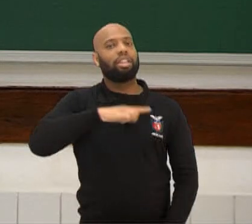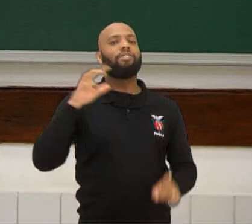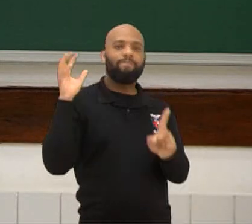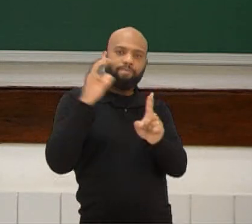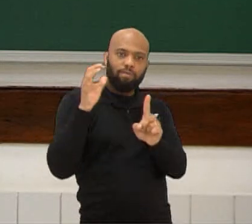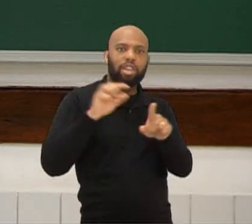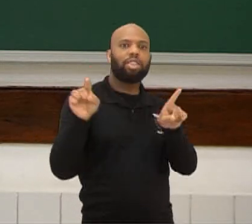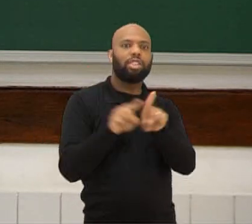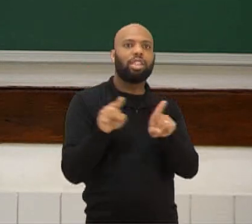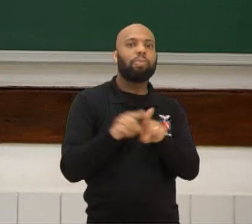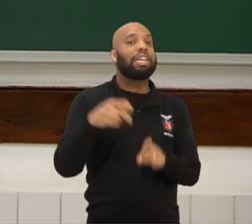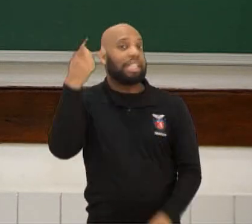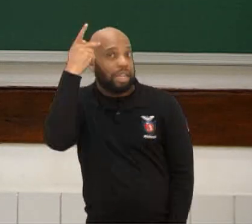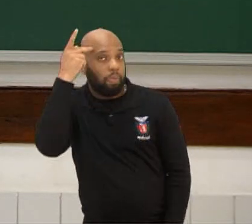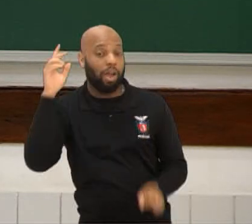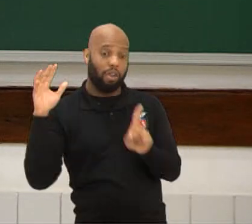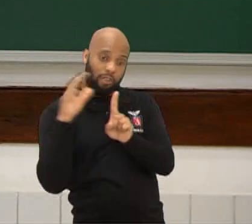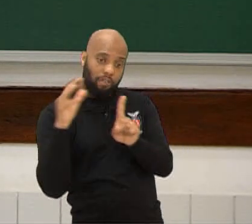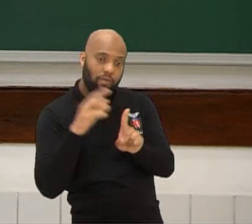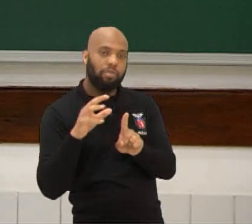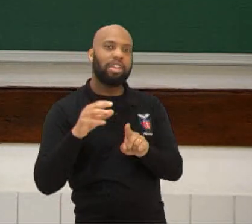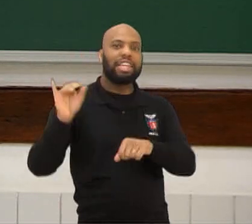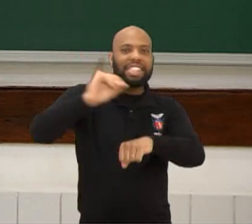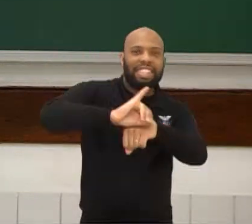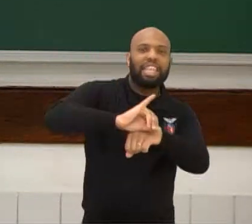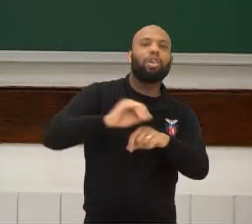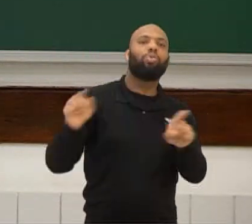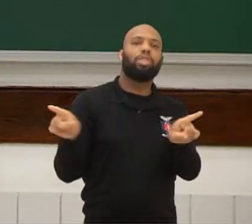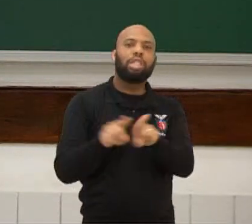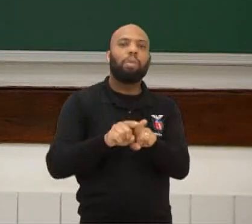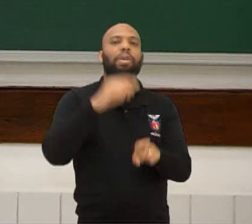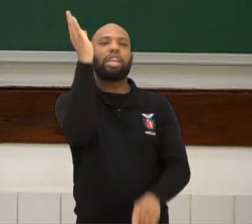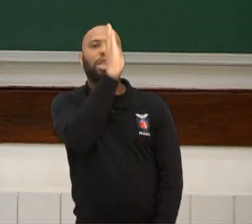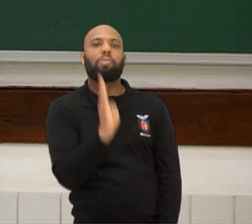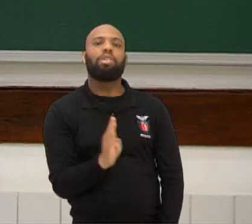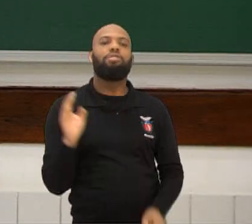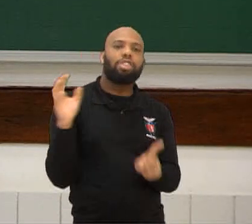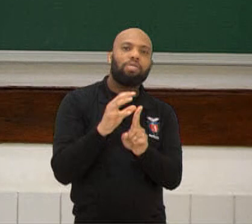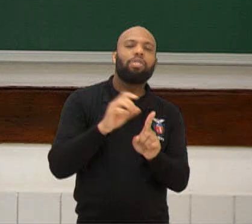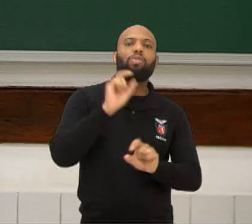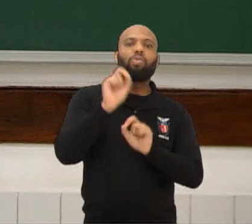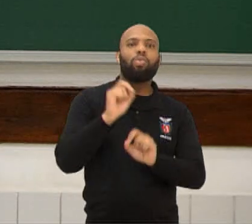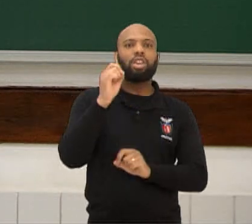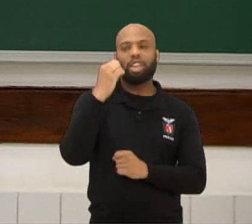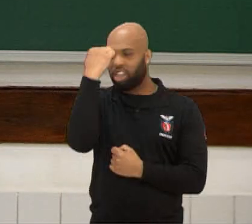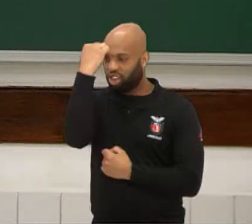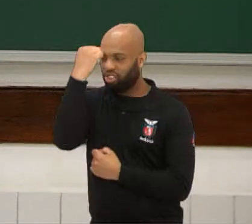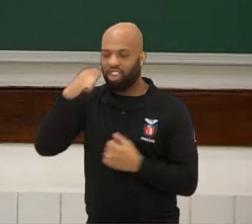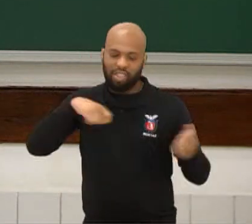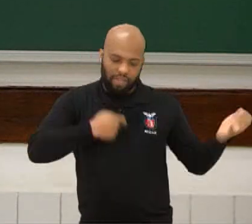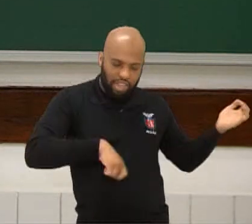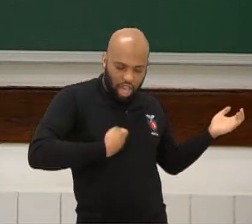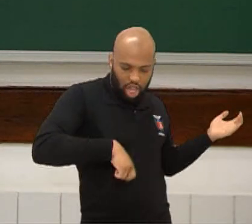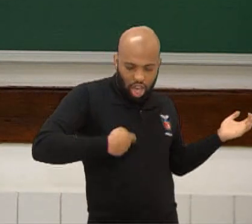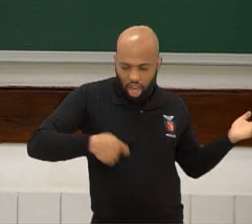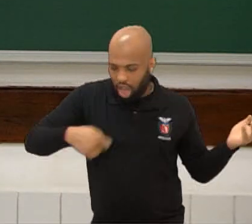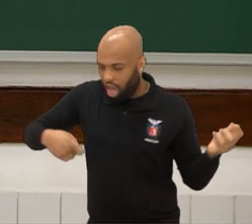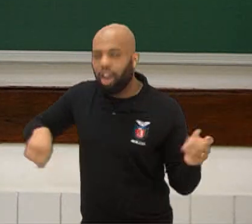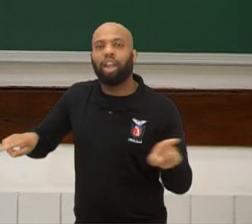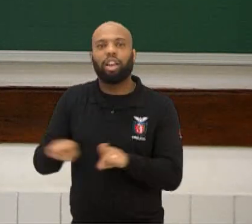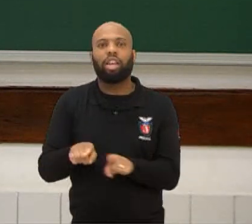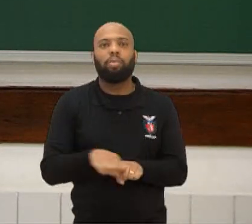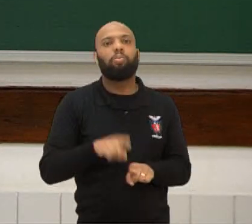do estado de São Paulo, da região mais central do Brasil, que é a música sertaneja, a moda de viola, que também